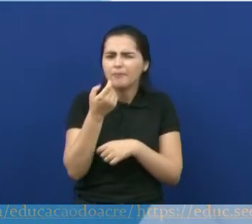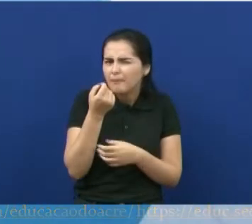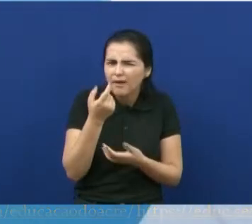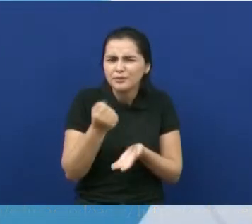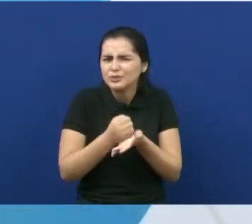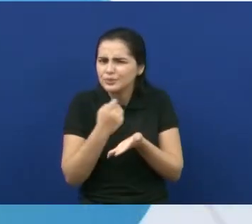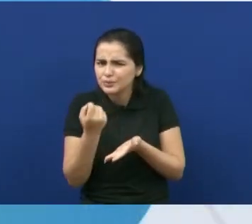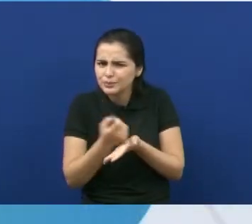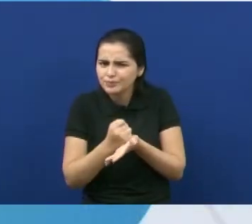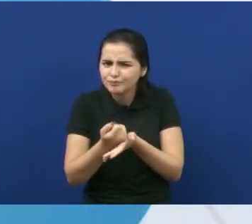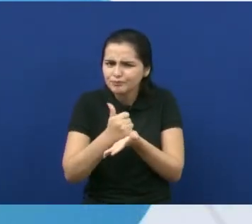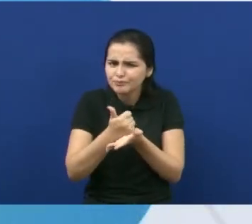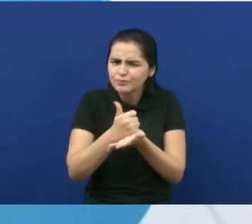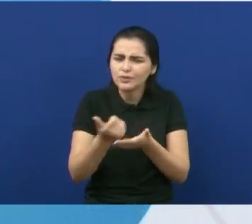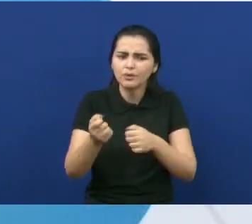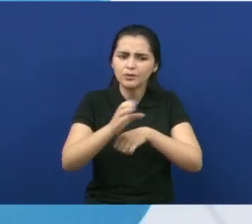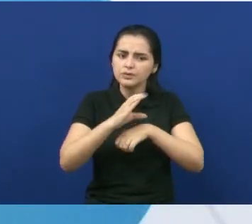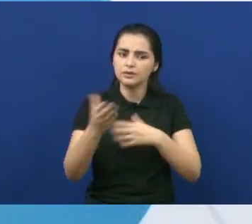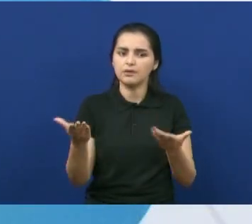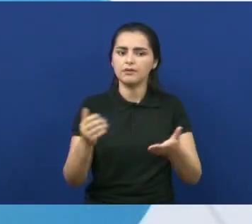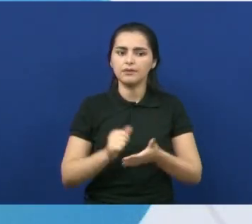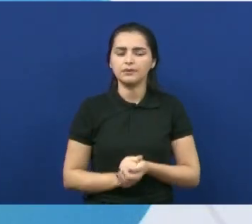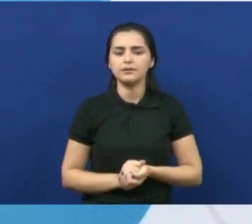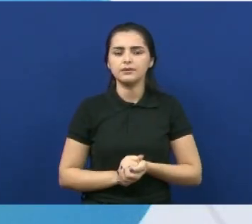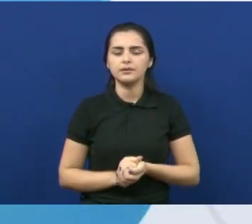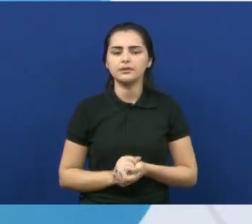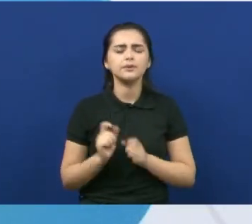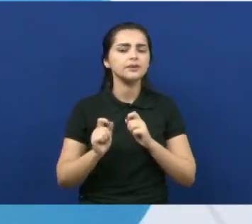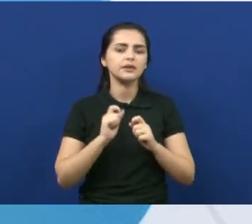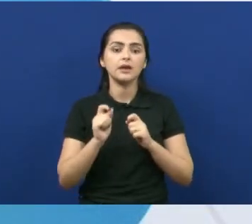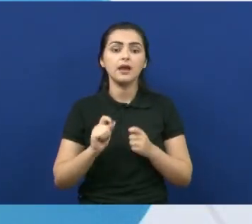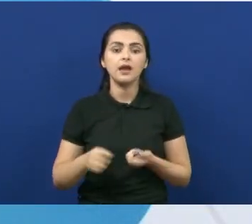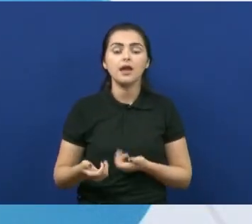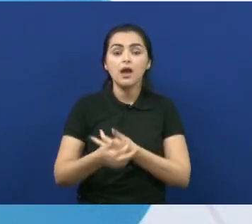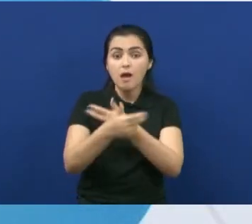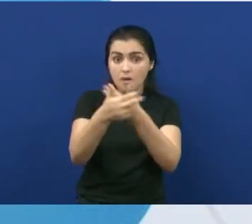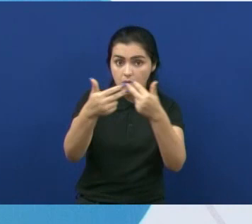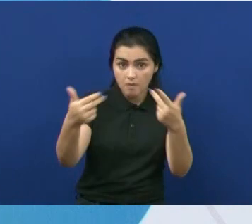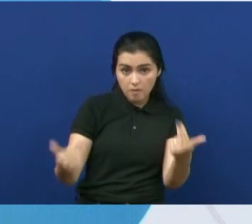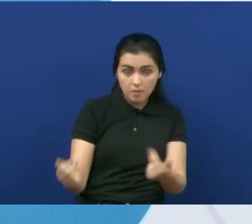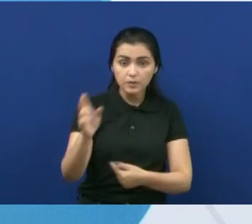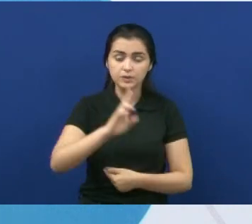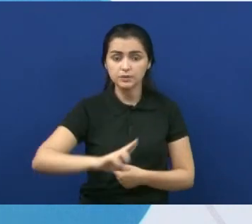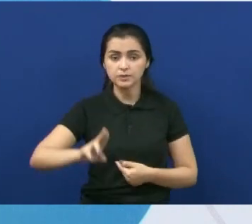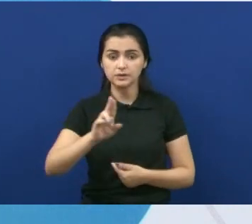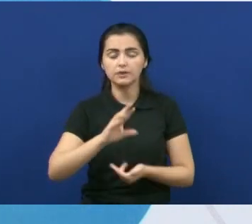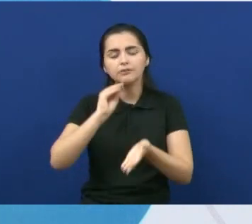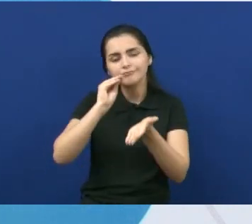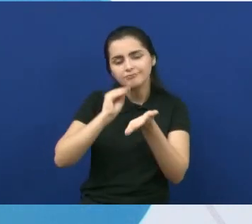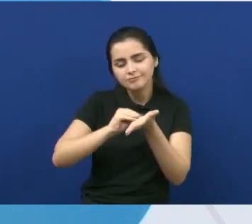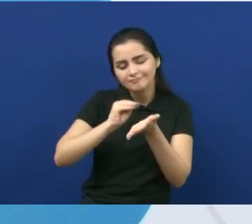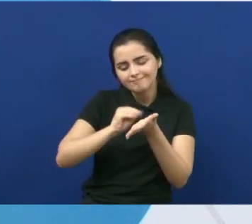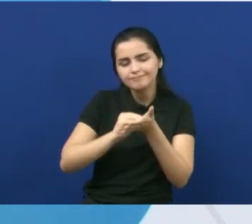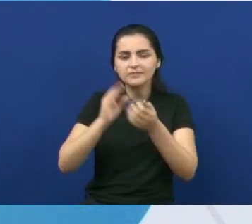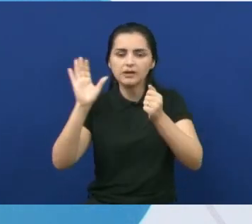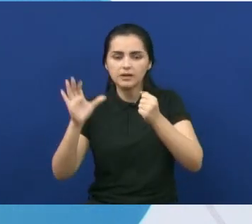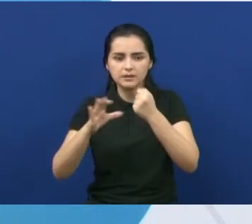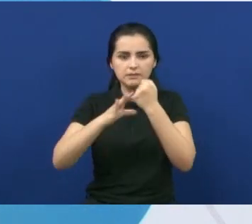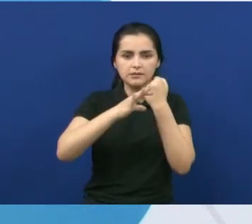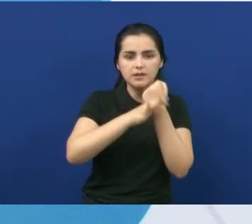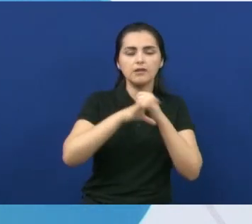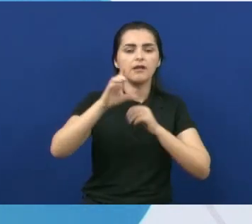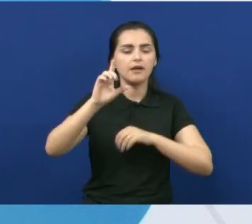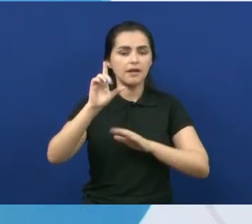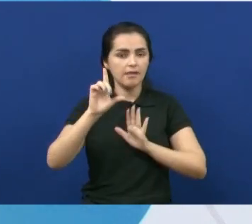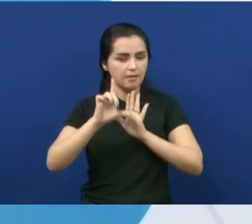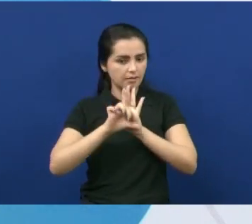constitucionais? Basicamente, esses remédios constitucionais são utilizados quando há ausência de garantias legais, quando a